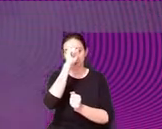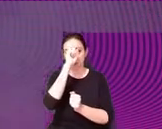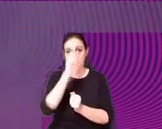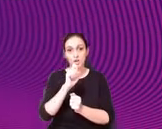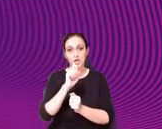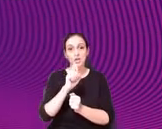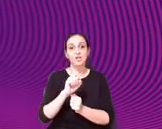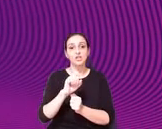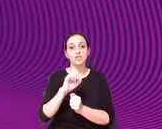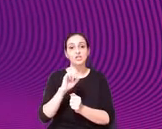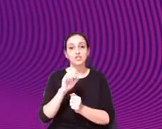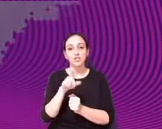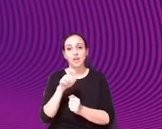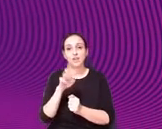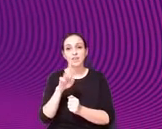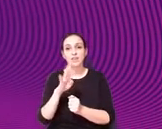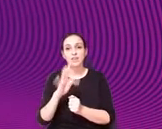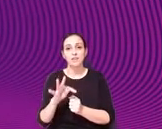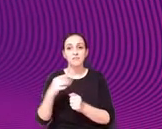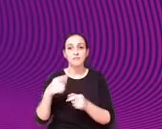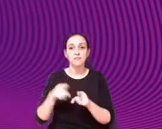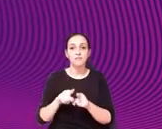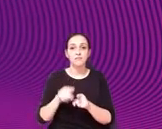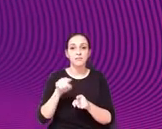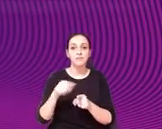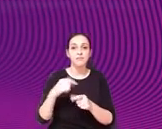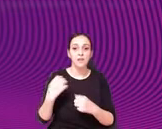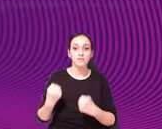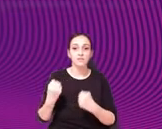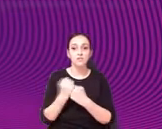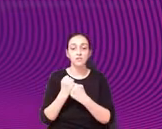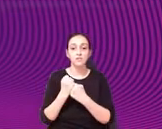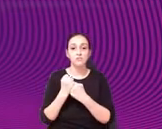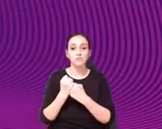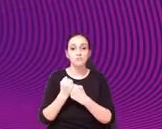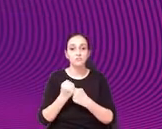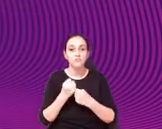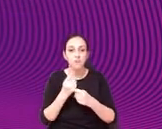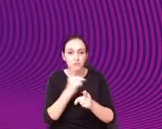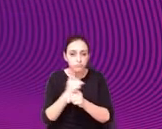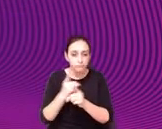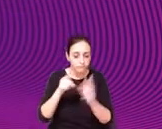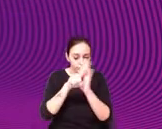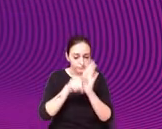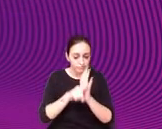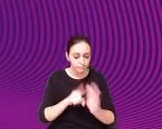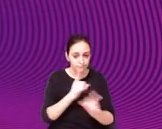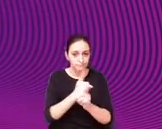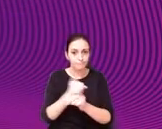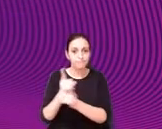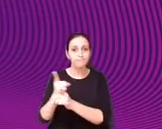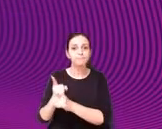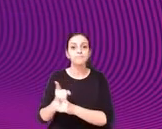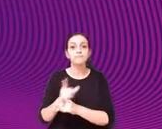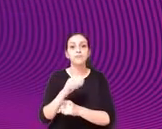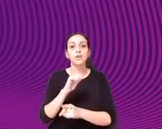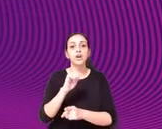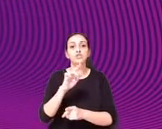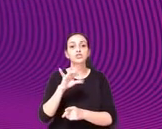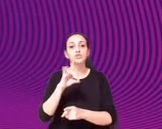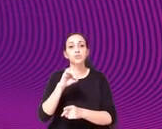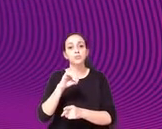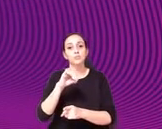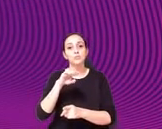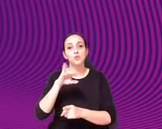mais de 10 anos, no sentido do auxílio do diagnóstico e do tratamento das cardiomiopatias.